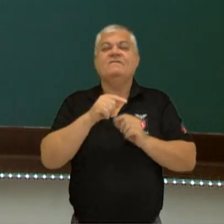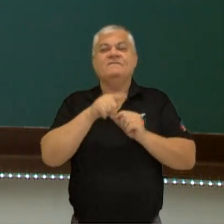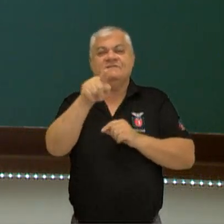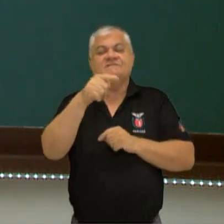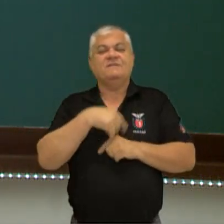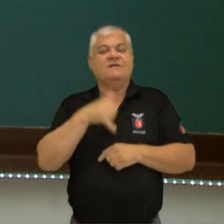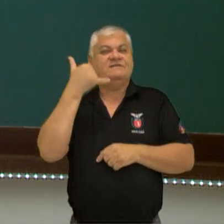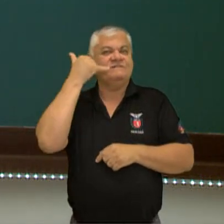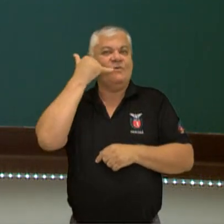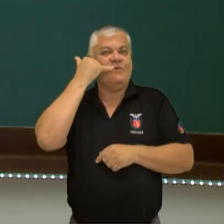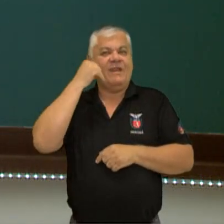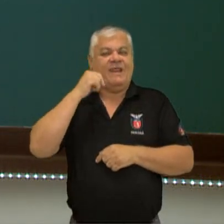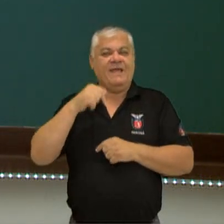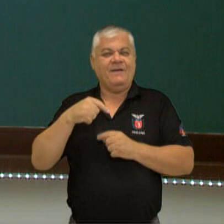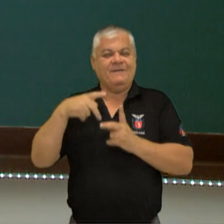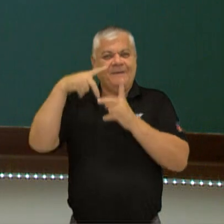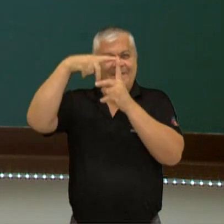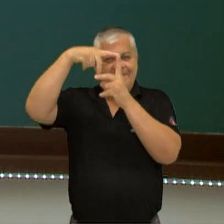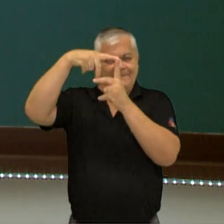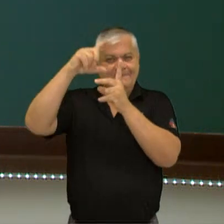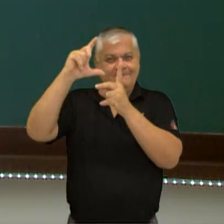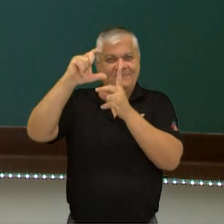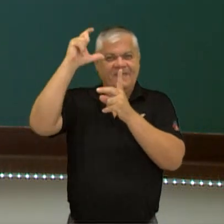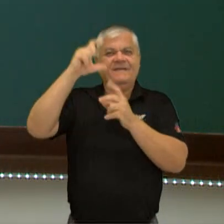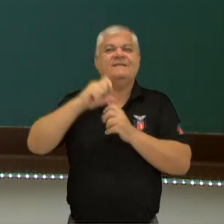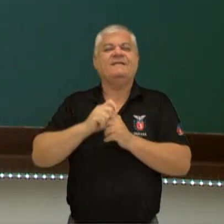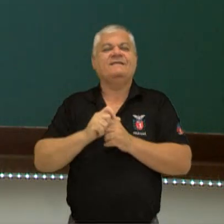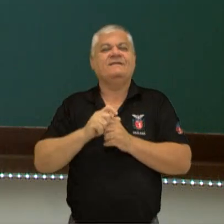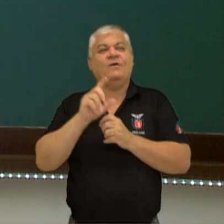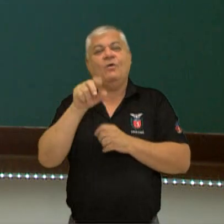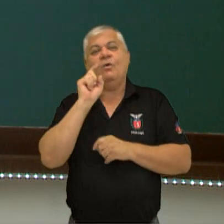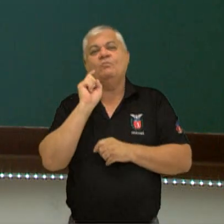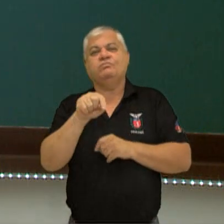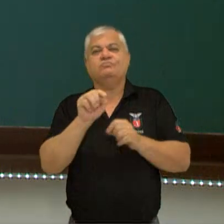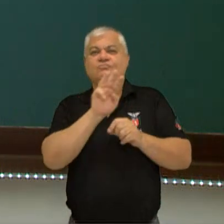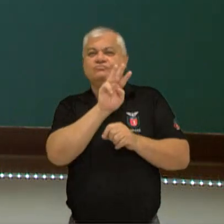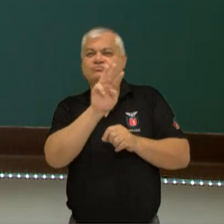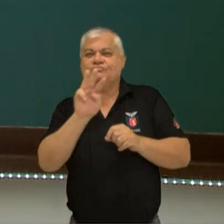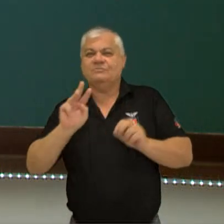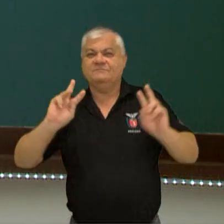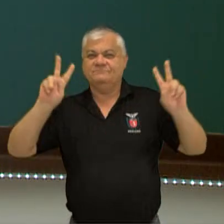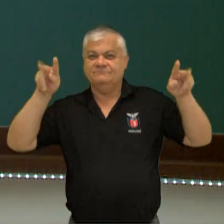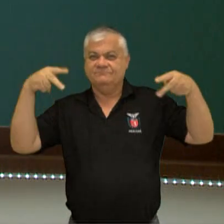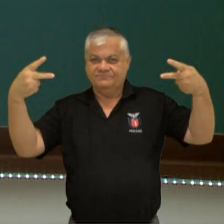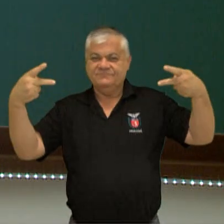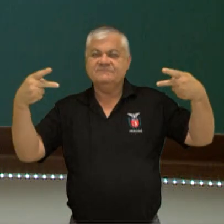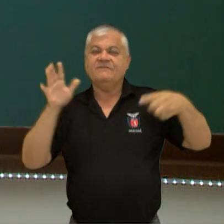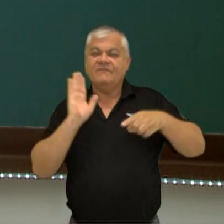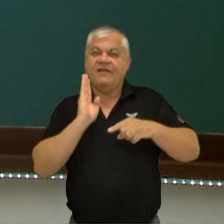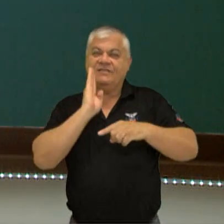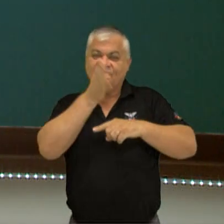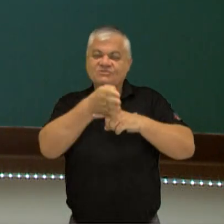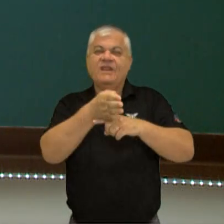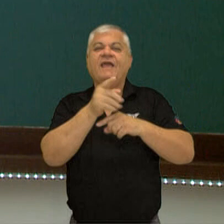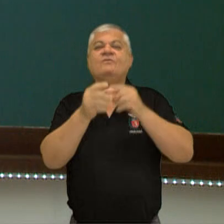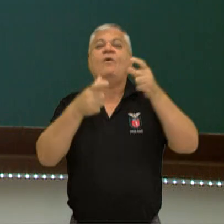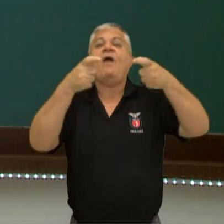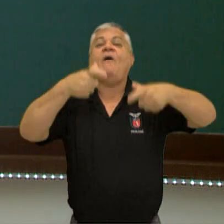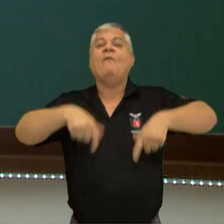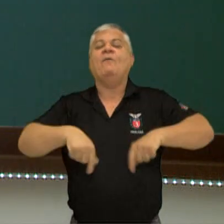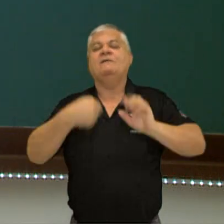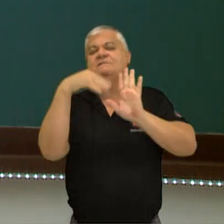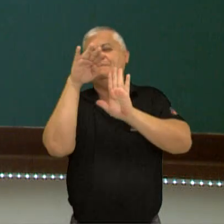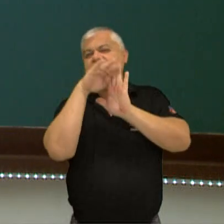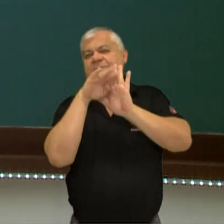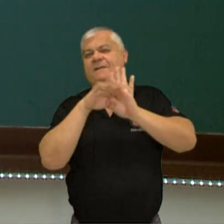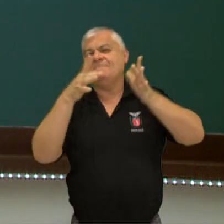você pode apontar o seu celular para o QR Code aqui ou clicar no link abaixo que ele vai te direcionar aonde tenho toda